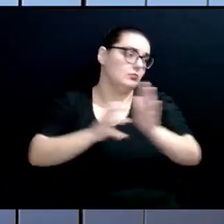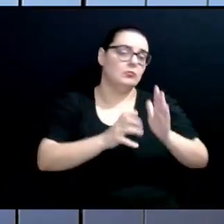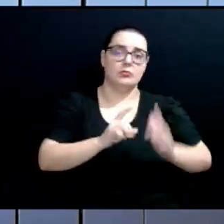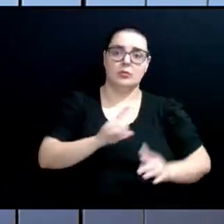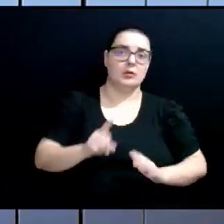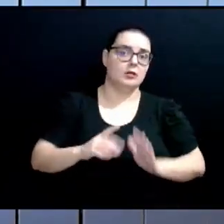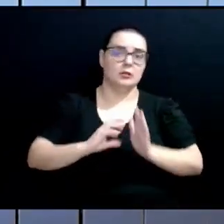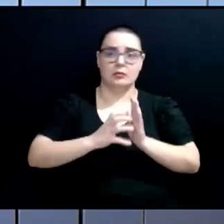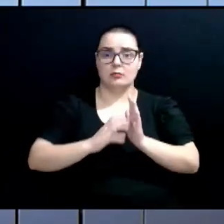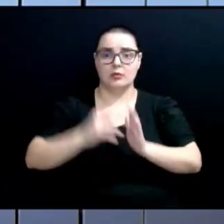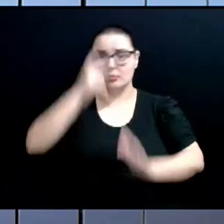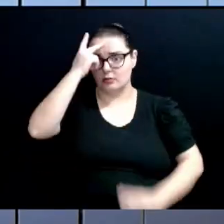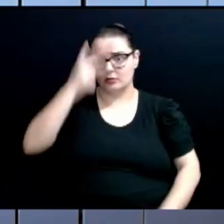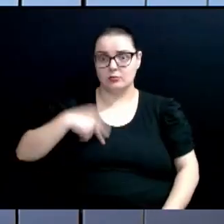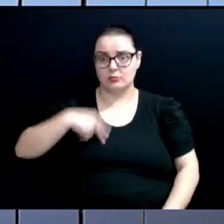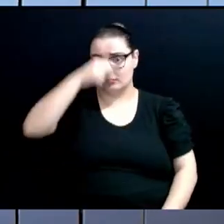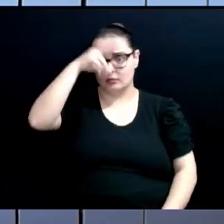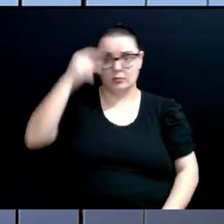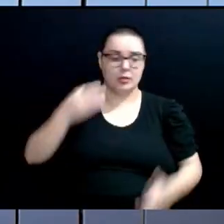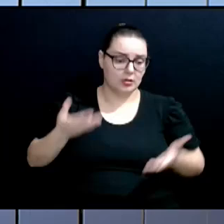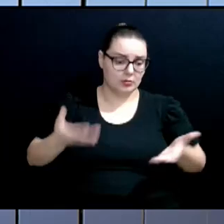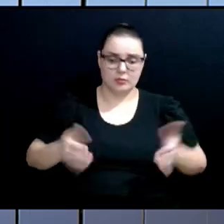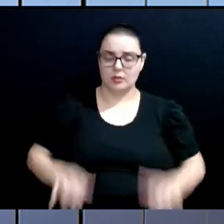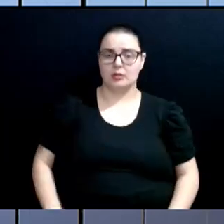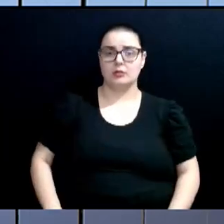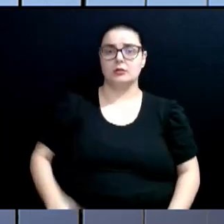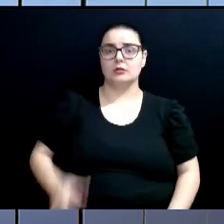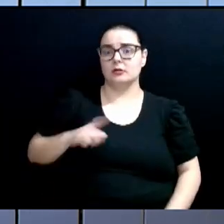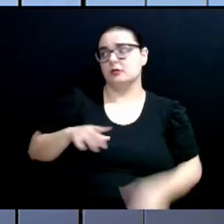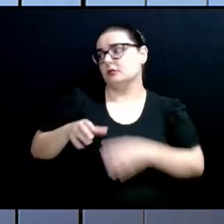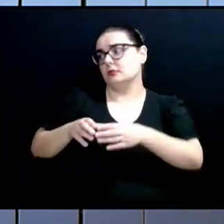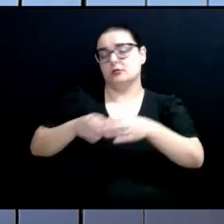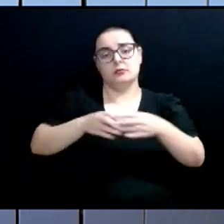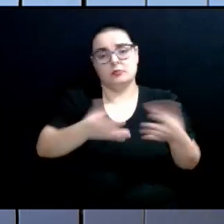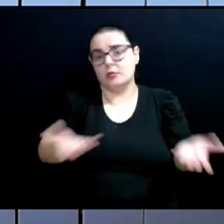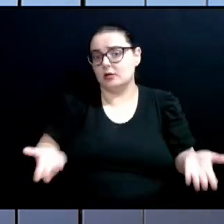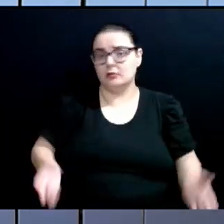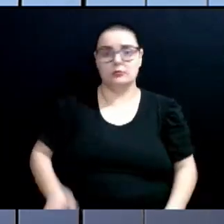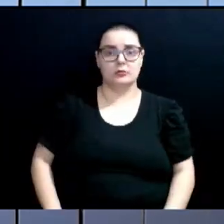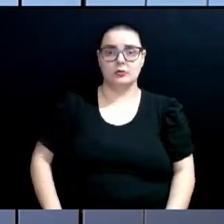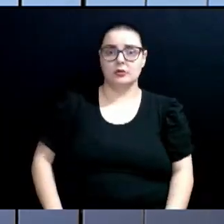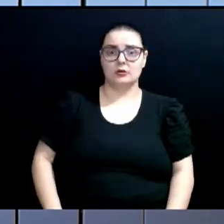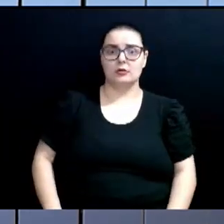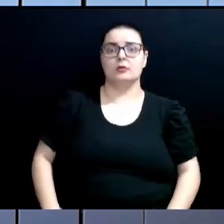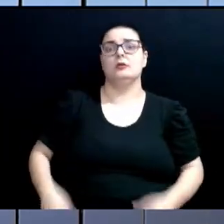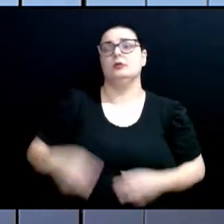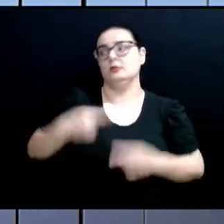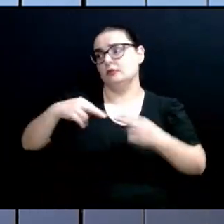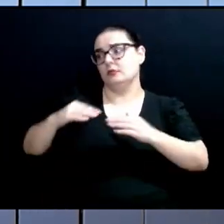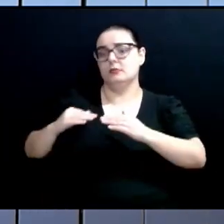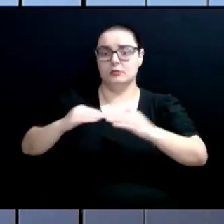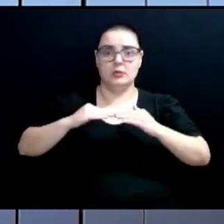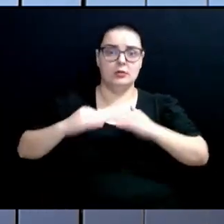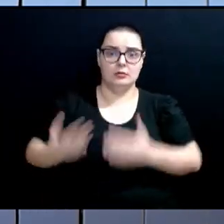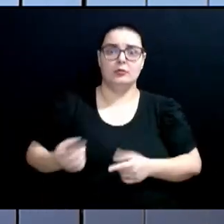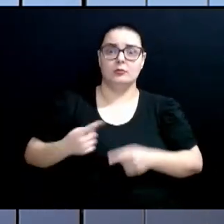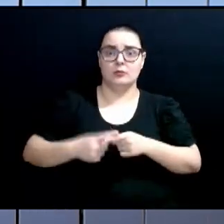prefeito. E ali você tem uma convivência, né? Relativamente harmônica, porque se entende que faz parte,